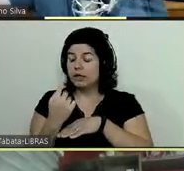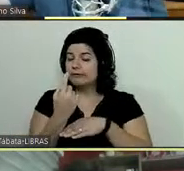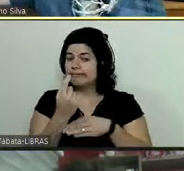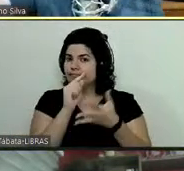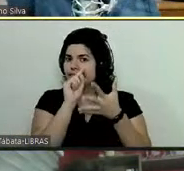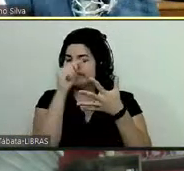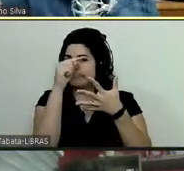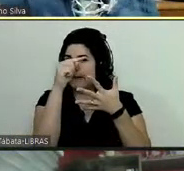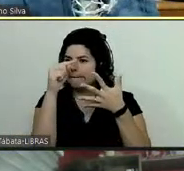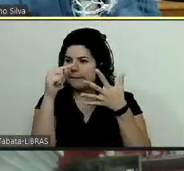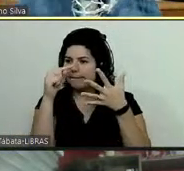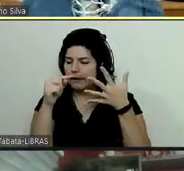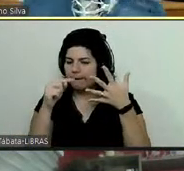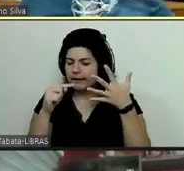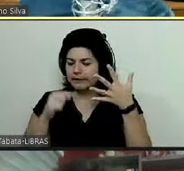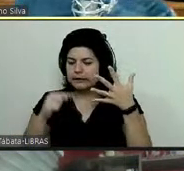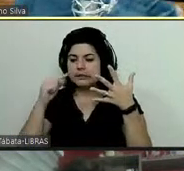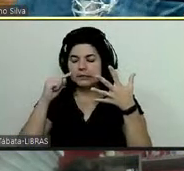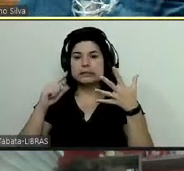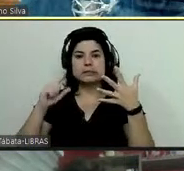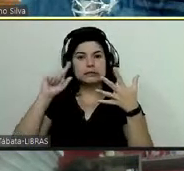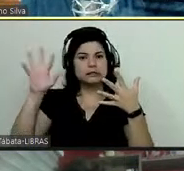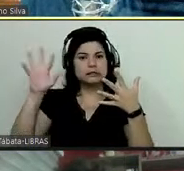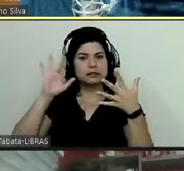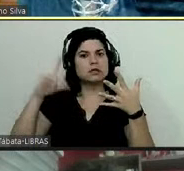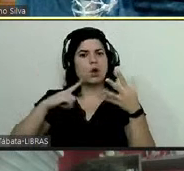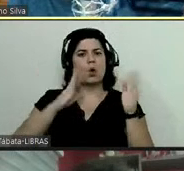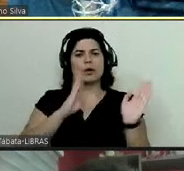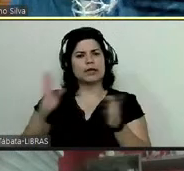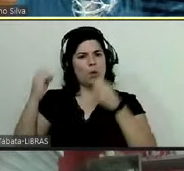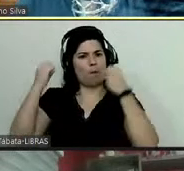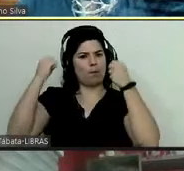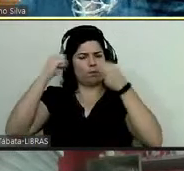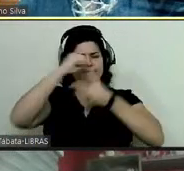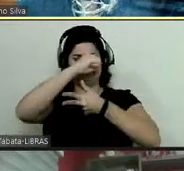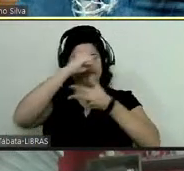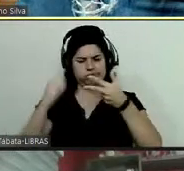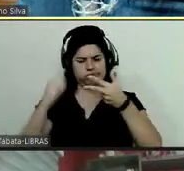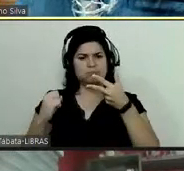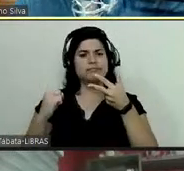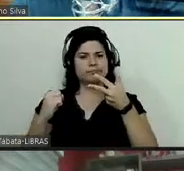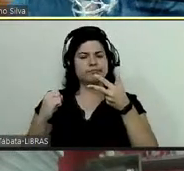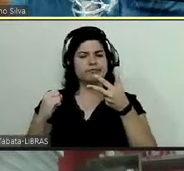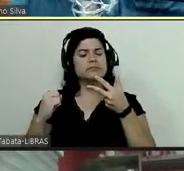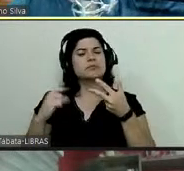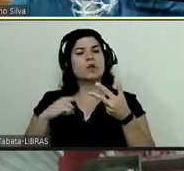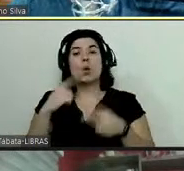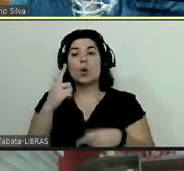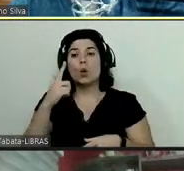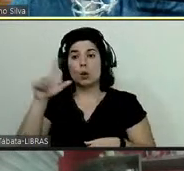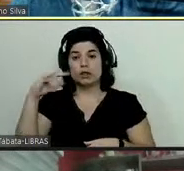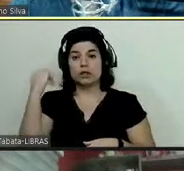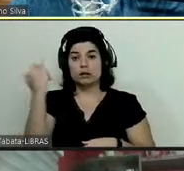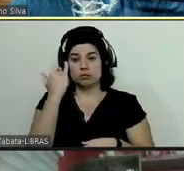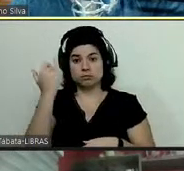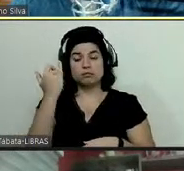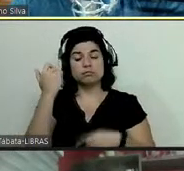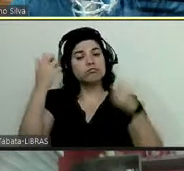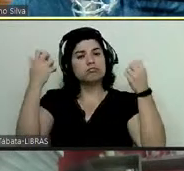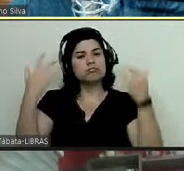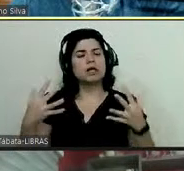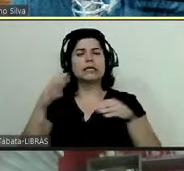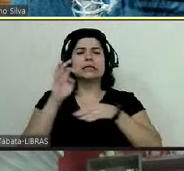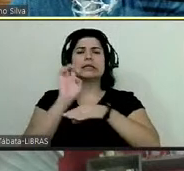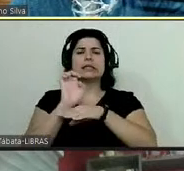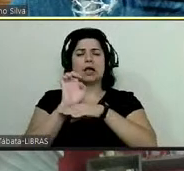dá para pensar que o nosso forno em estado organização dos poderes né tem uma outra questão é que a gente pode falar também começamos comentando do